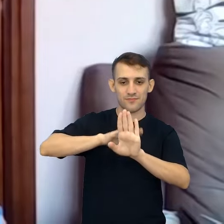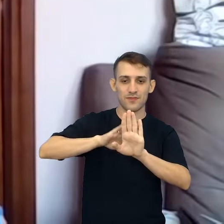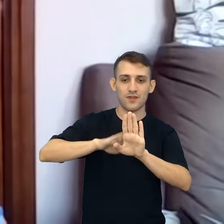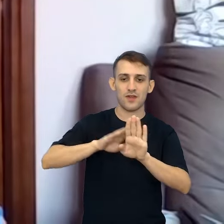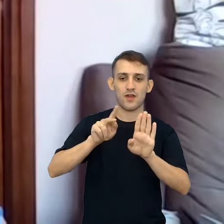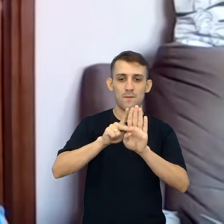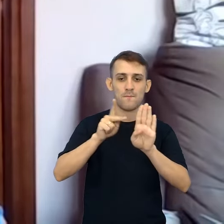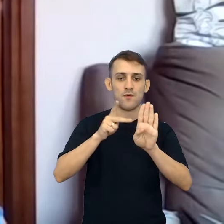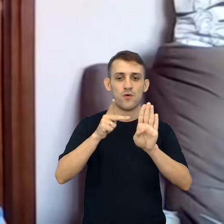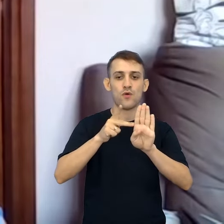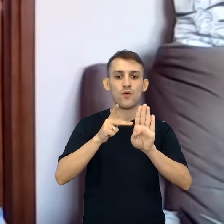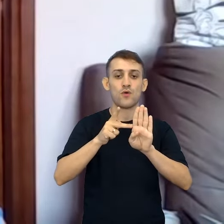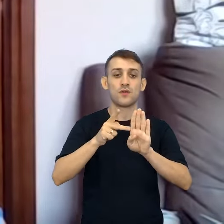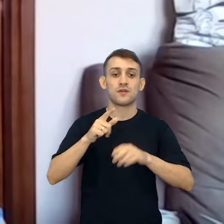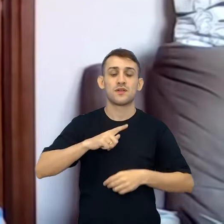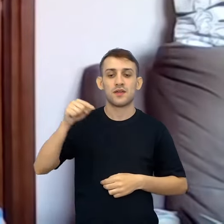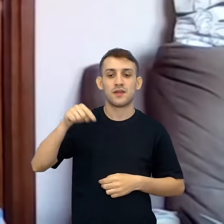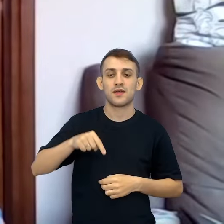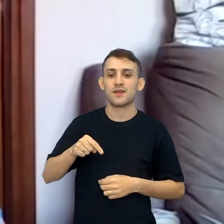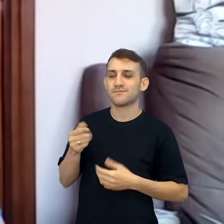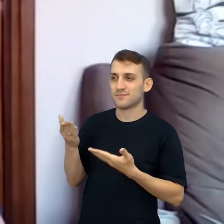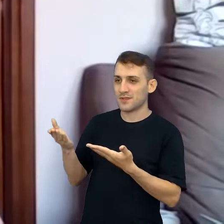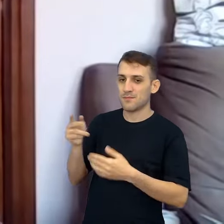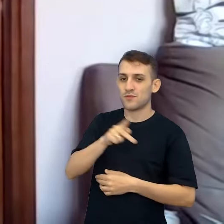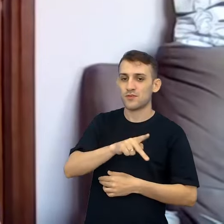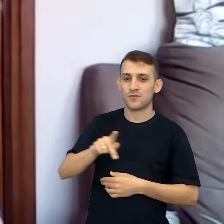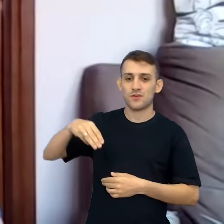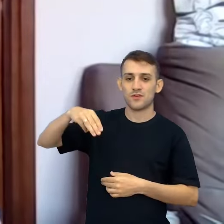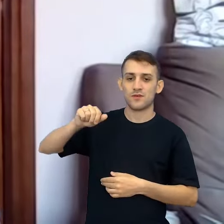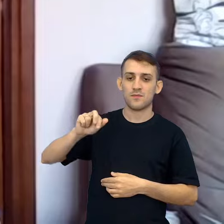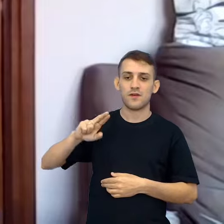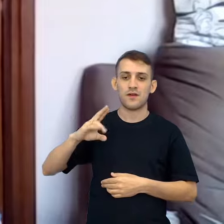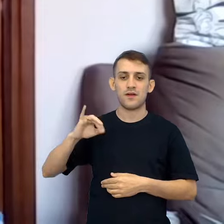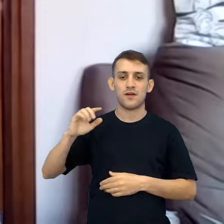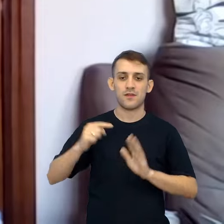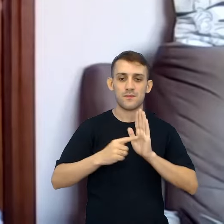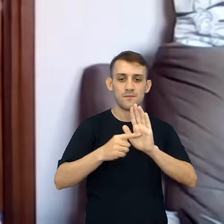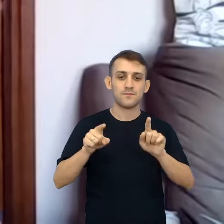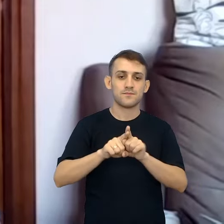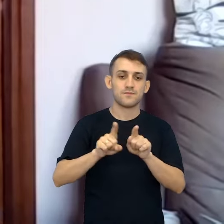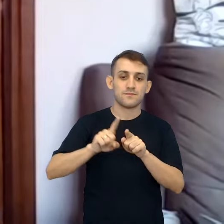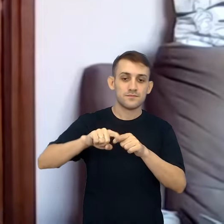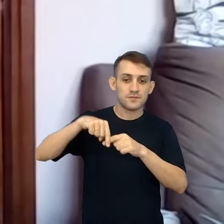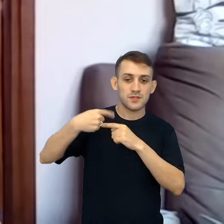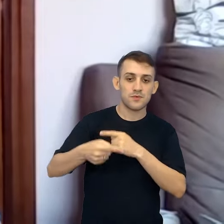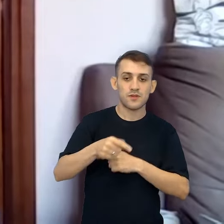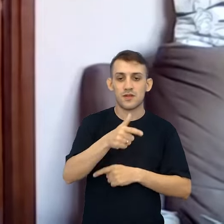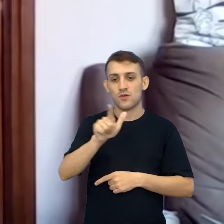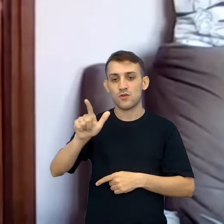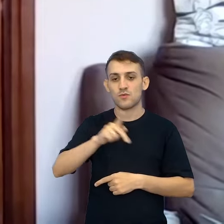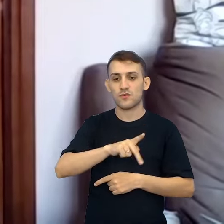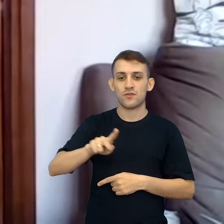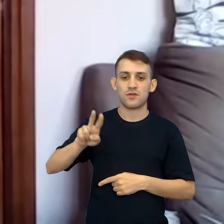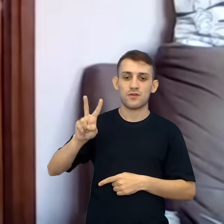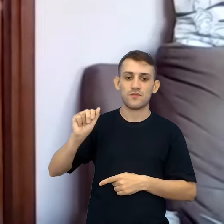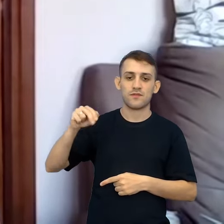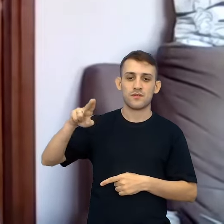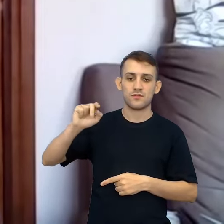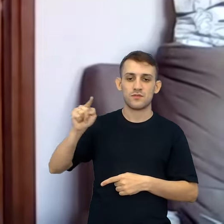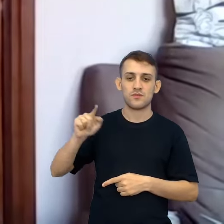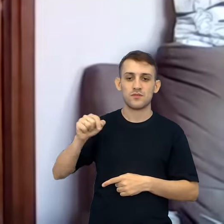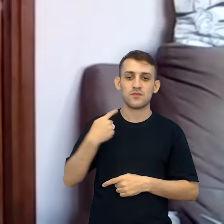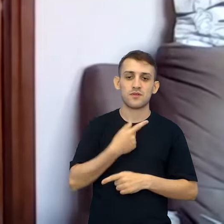porta. Agora eu passo a palavra para a professora Márcia, para se apresentar, e depois para a professora Vanuzzi, para que a gente possa começar